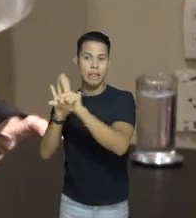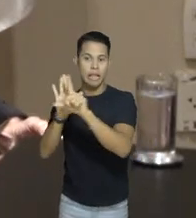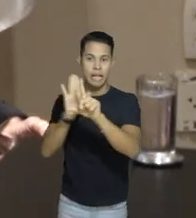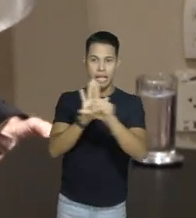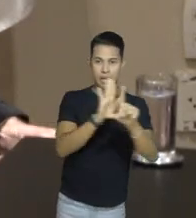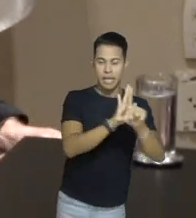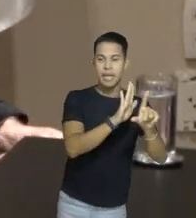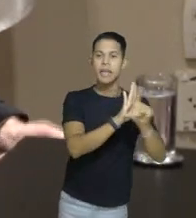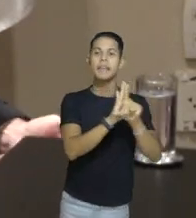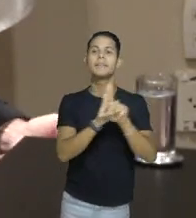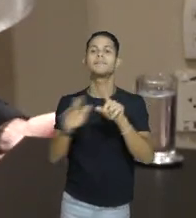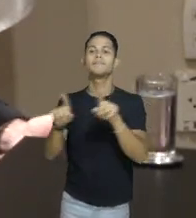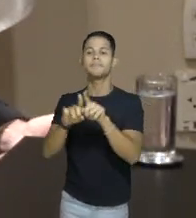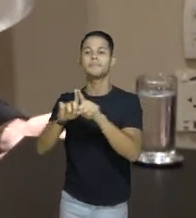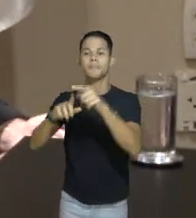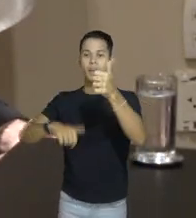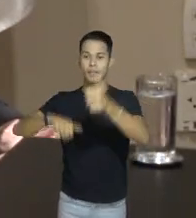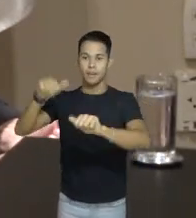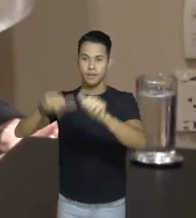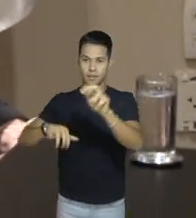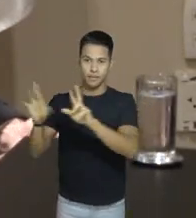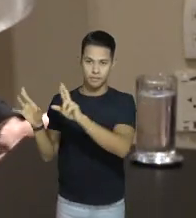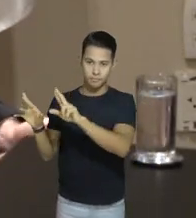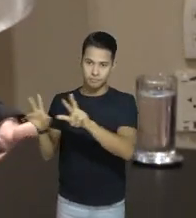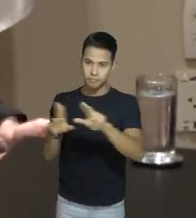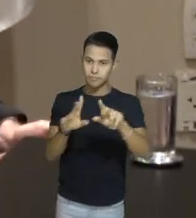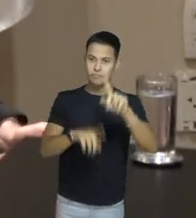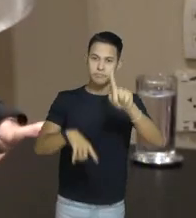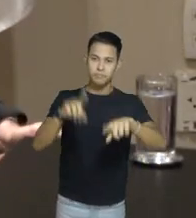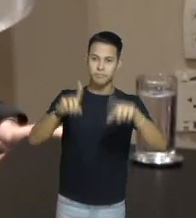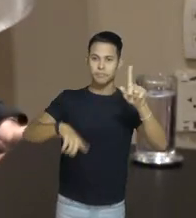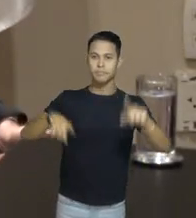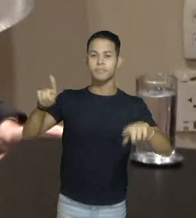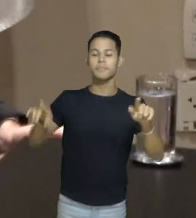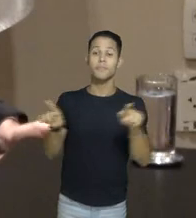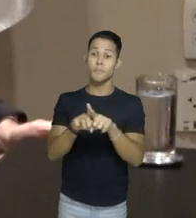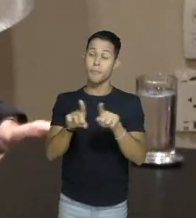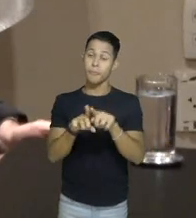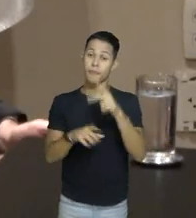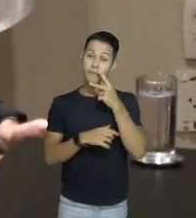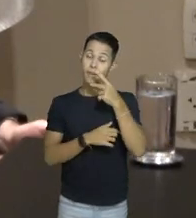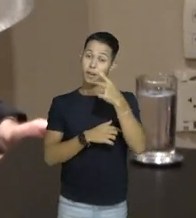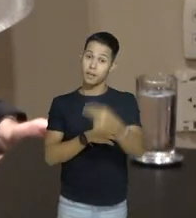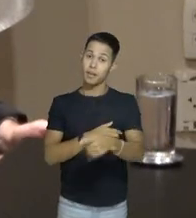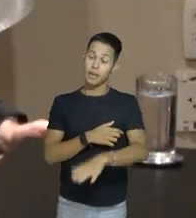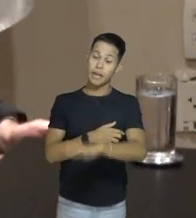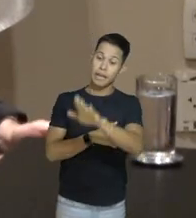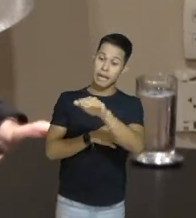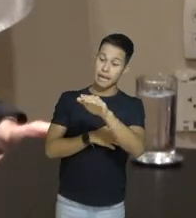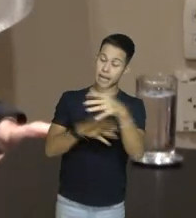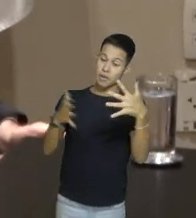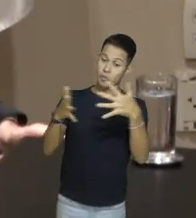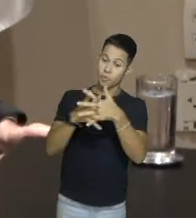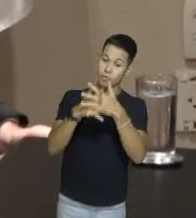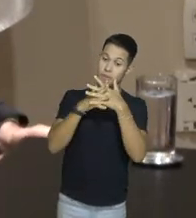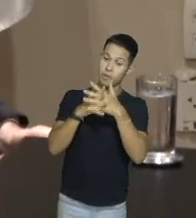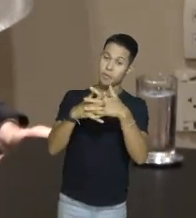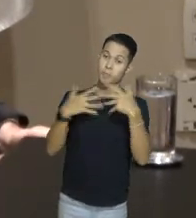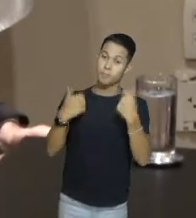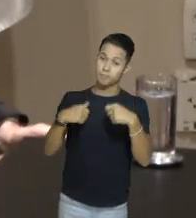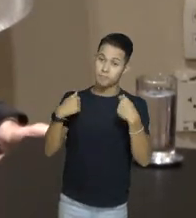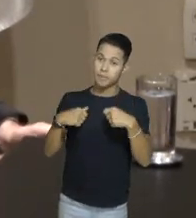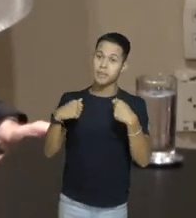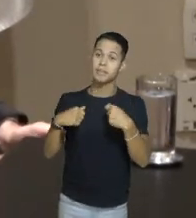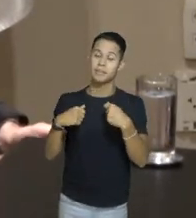da avaliação diferenciada. E a gente fala, olha, complicou, tem que dar uma